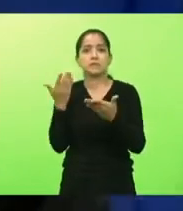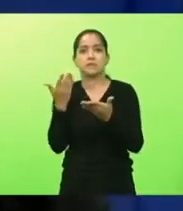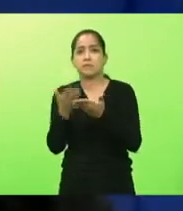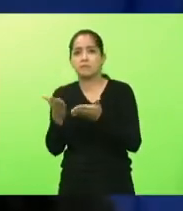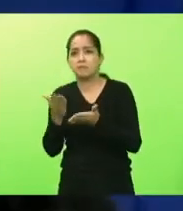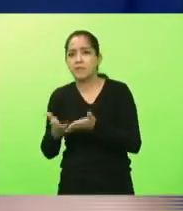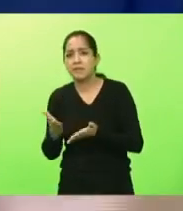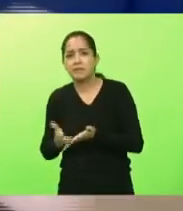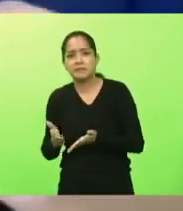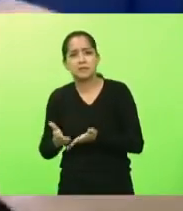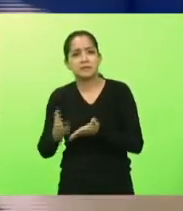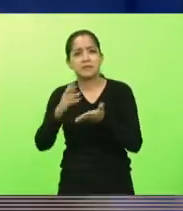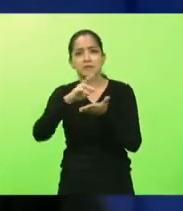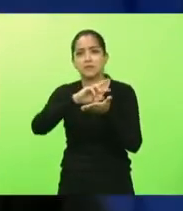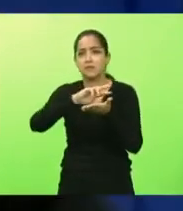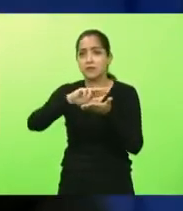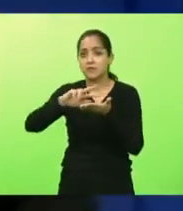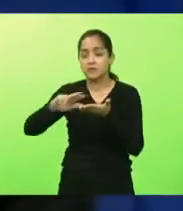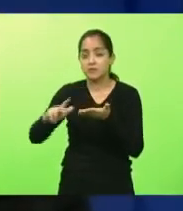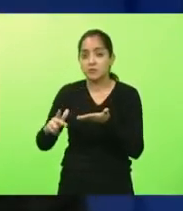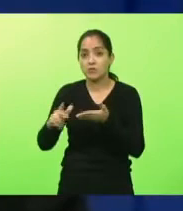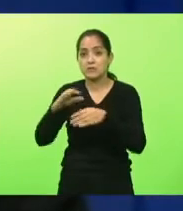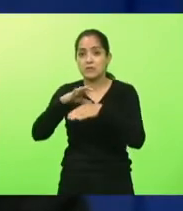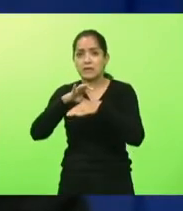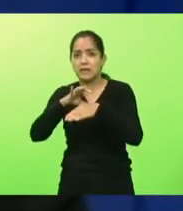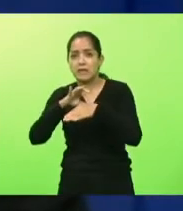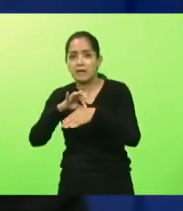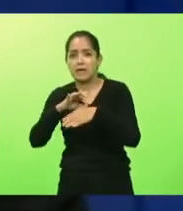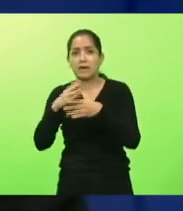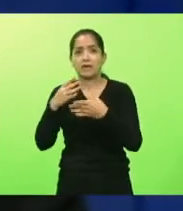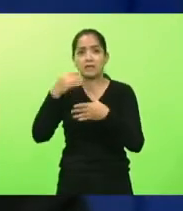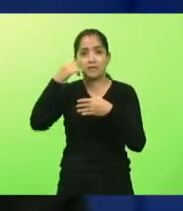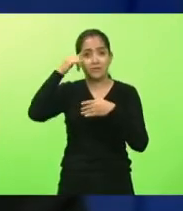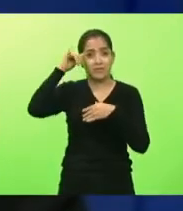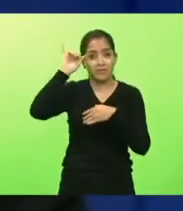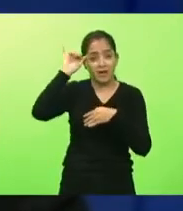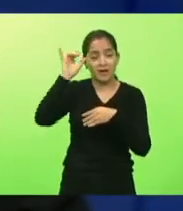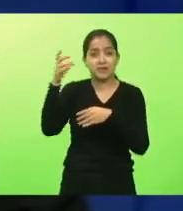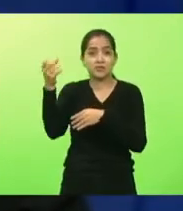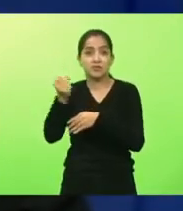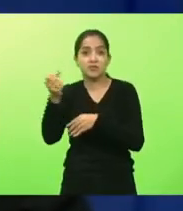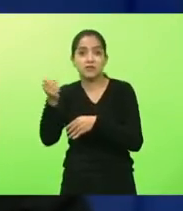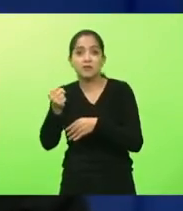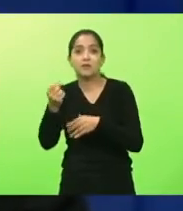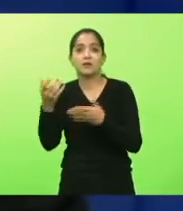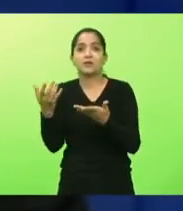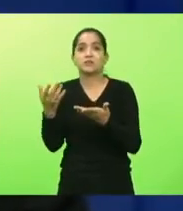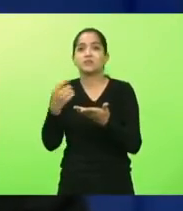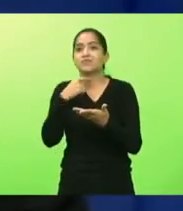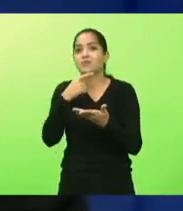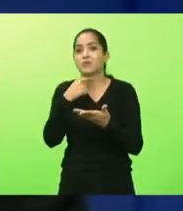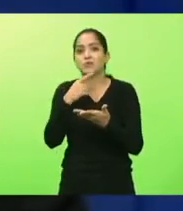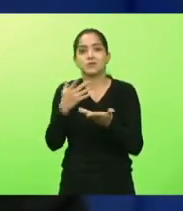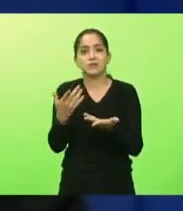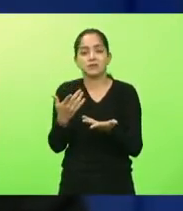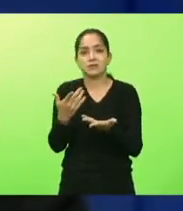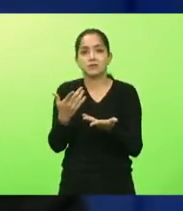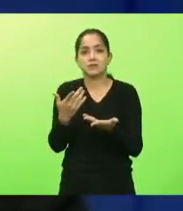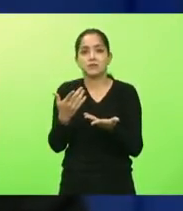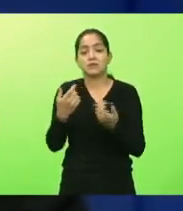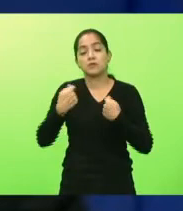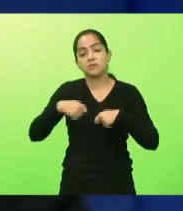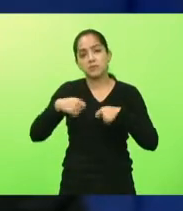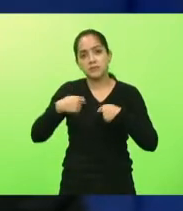um monte de coisa, e para tirar o leite das vacas, até no problema, porque não tem luz. Então, mas enfim, eles merecem pelo